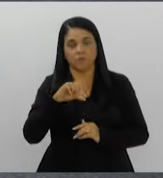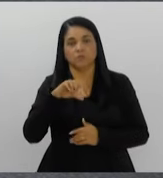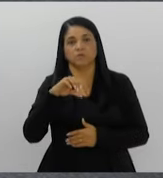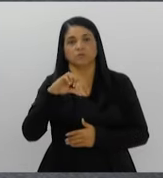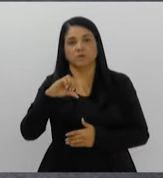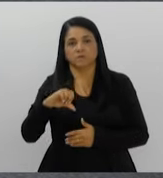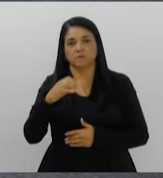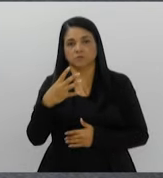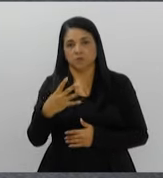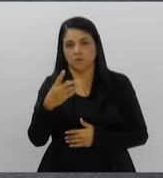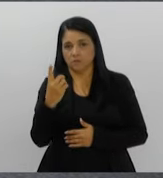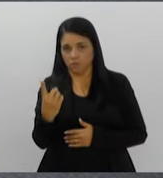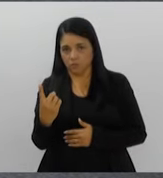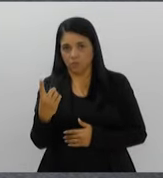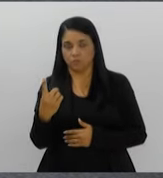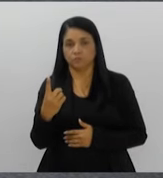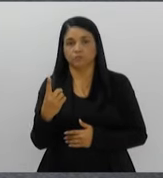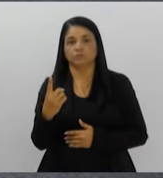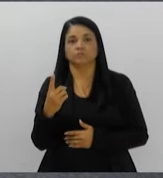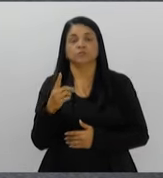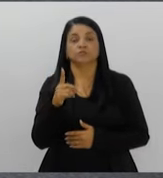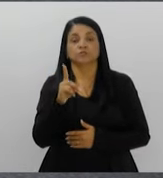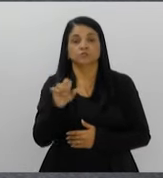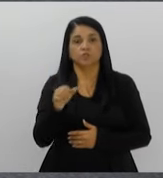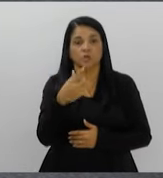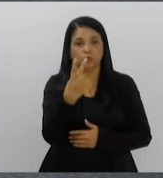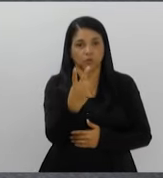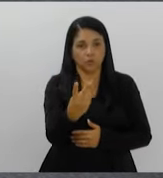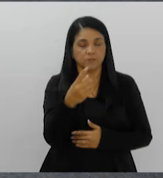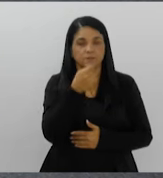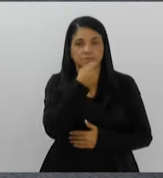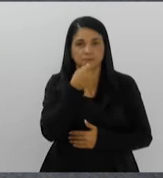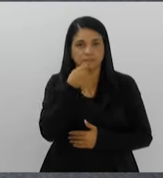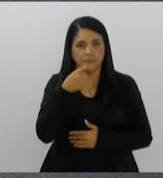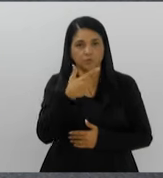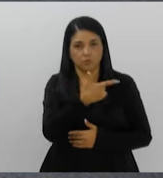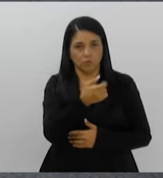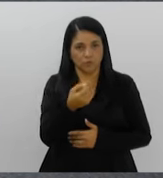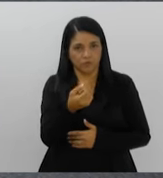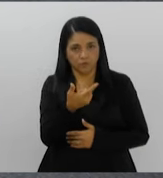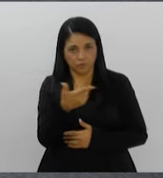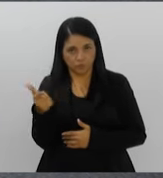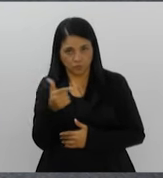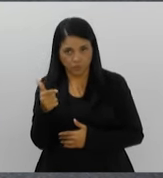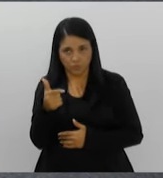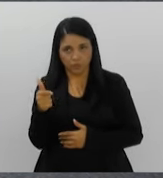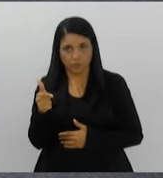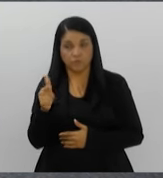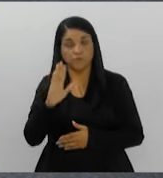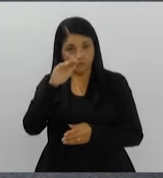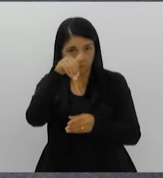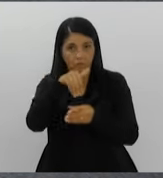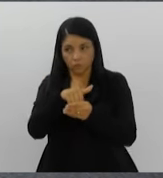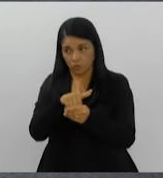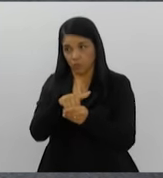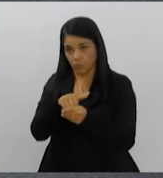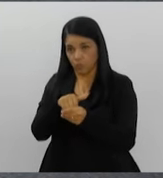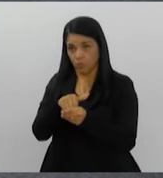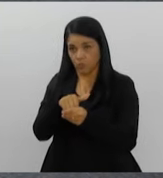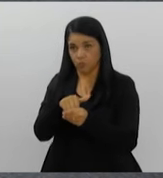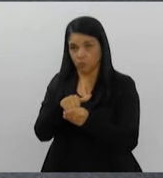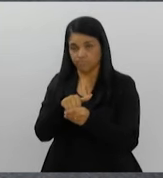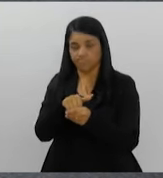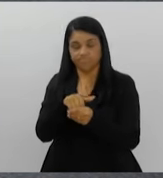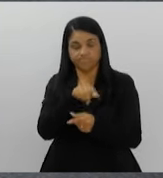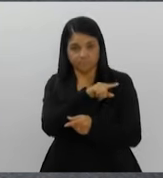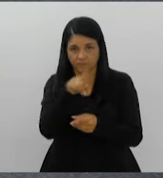9.841, de 2 de setembro de 22, Vossa Excelência votou, Vossas